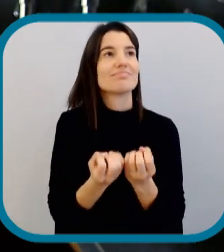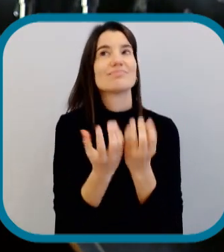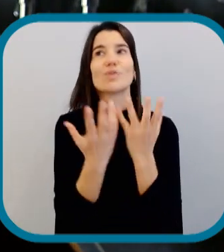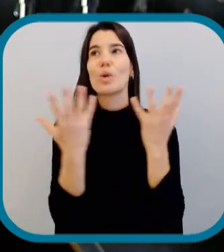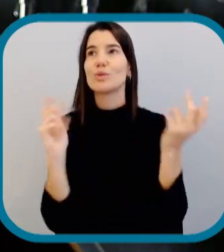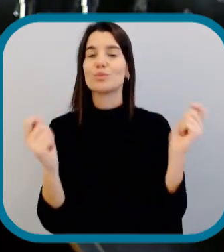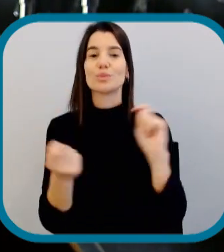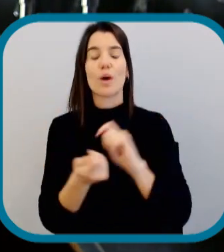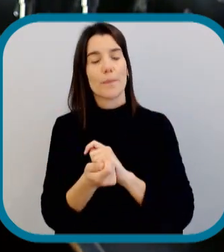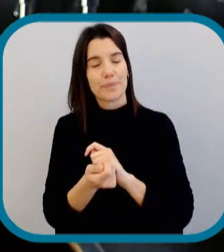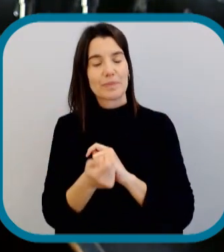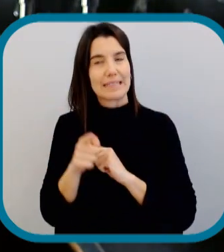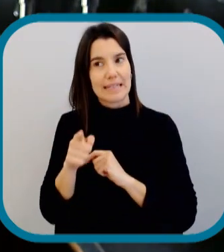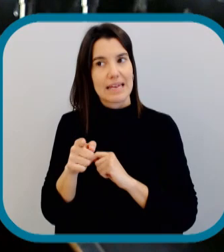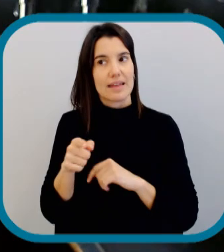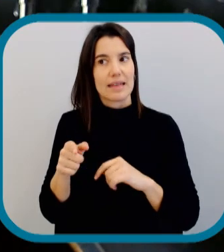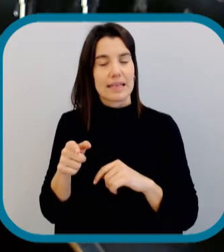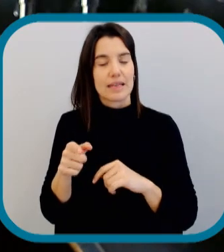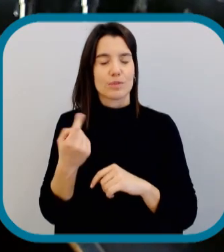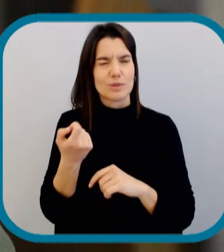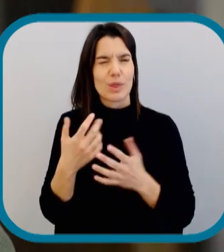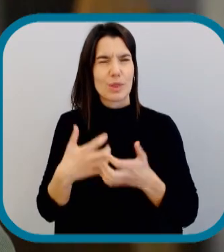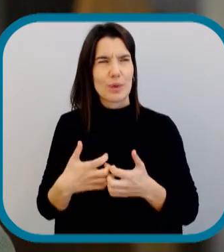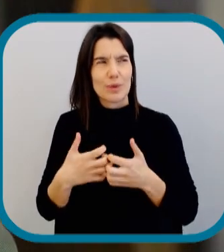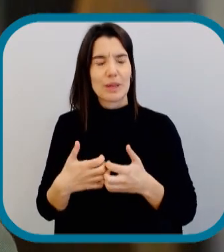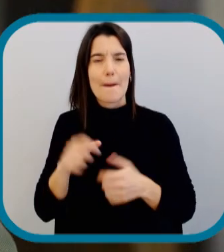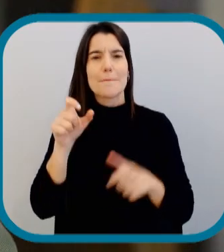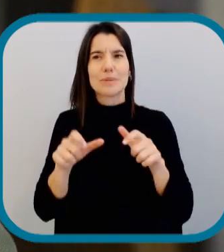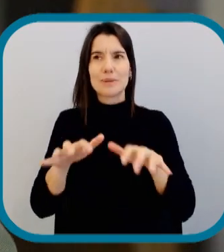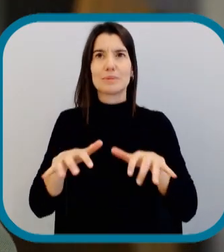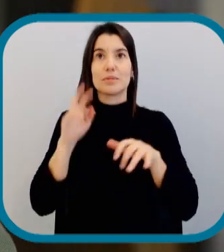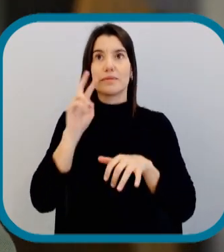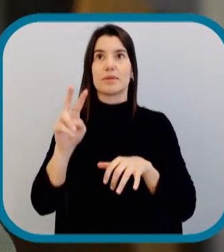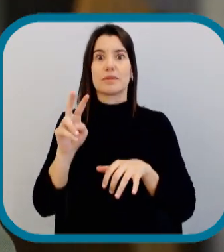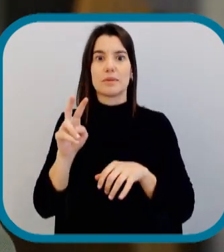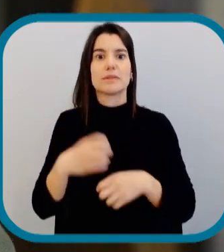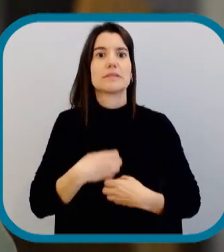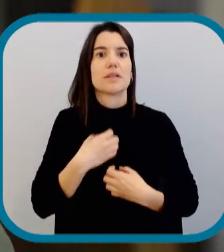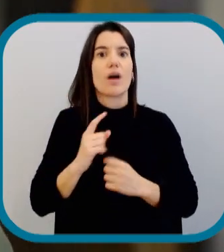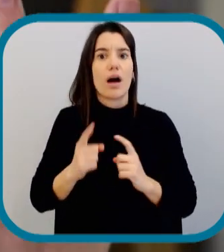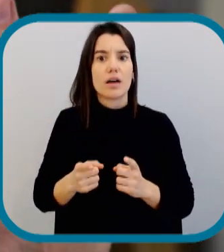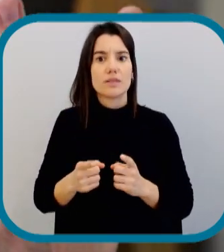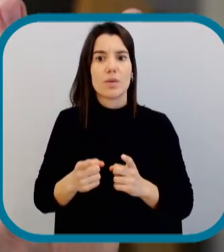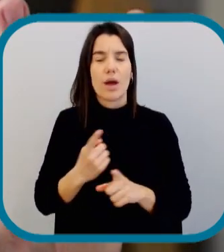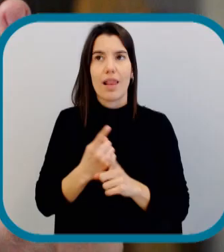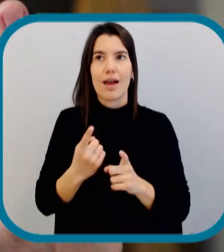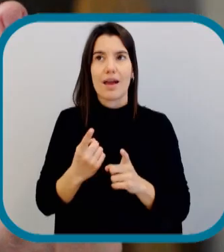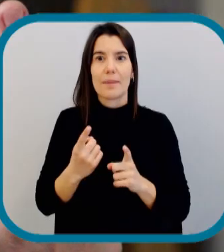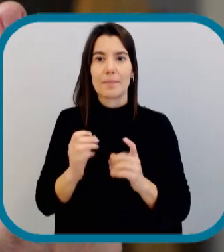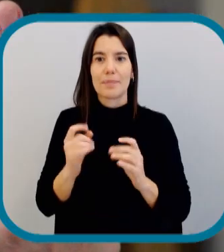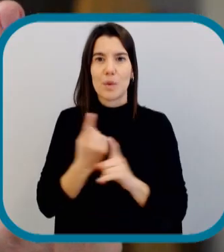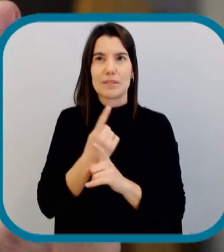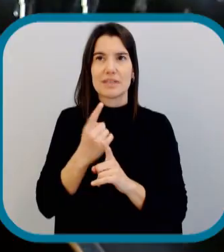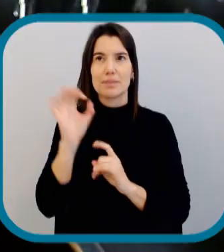se transformar. Aí tivemos algumas dúvidas de como é que vai ser a reação das pessoas, tipo